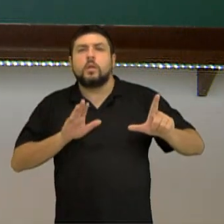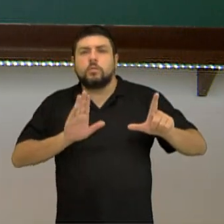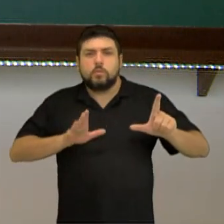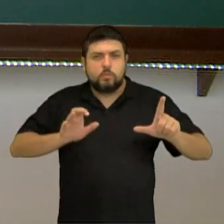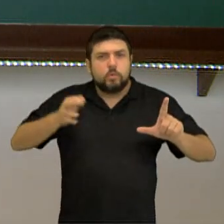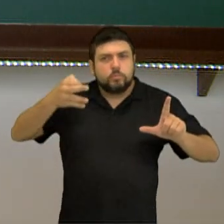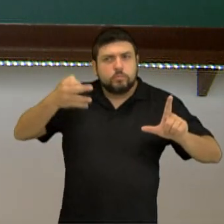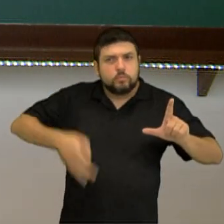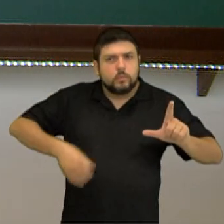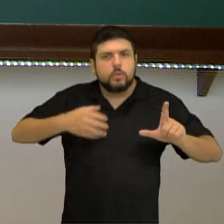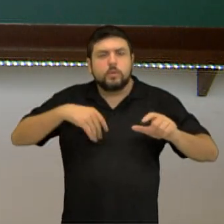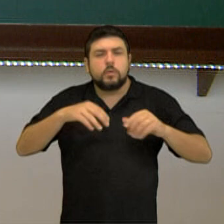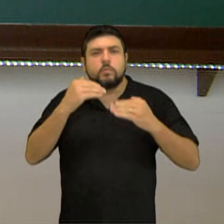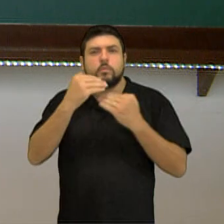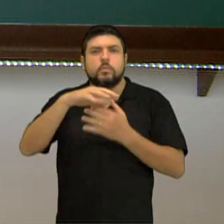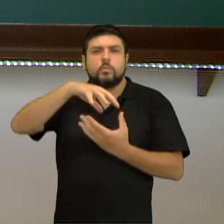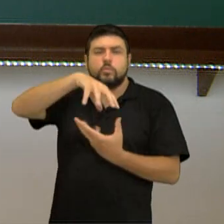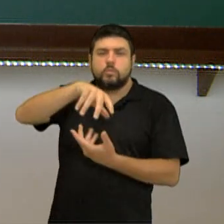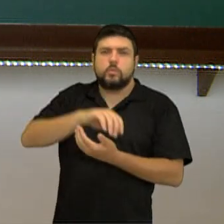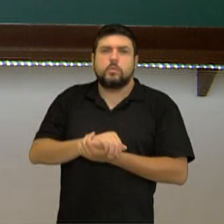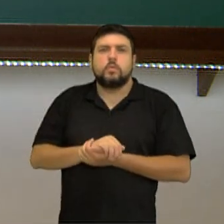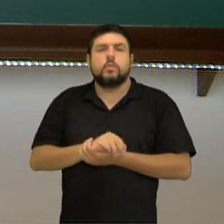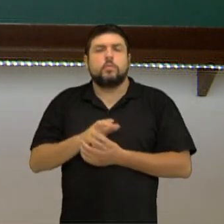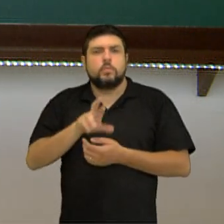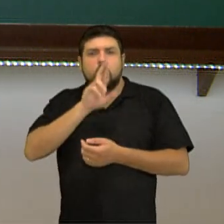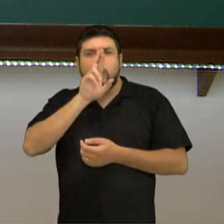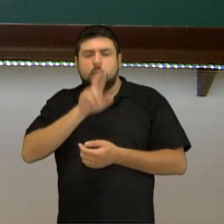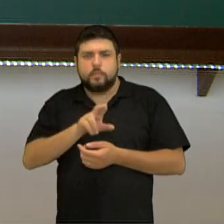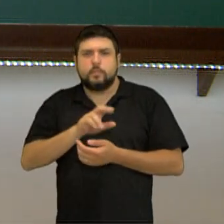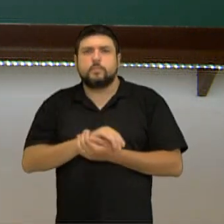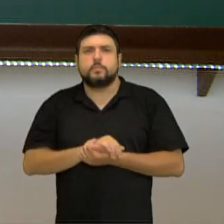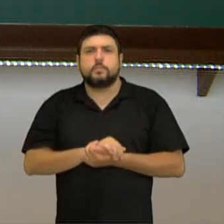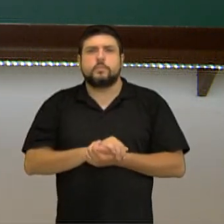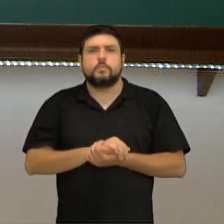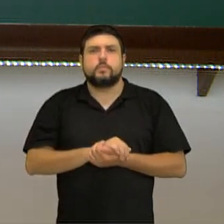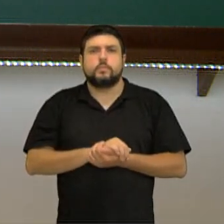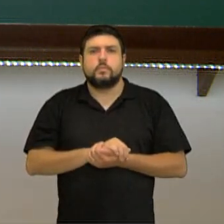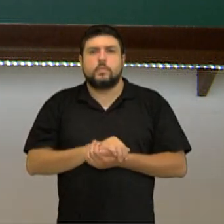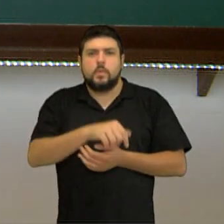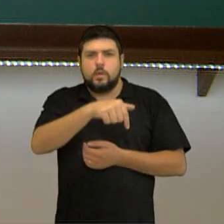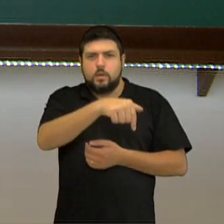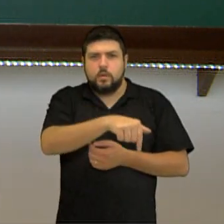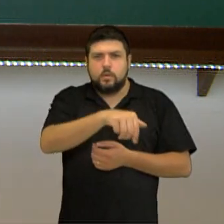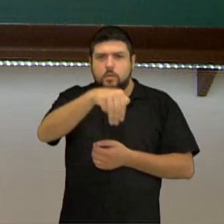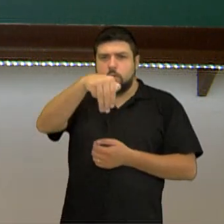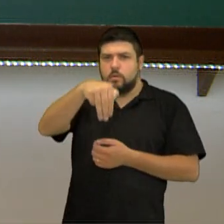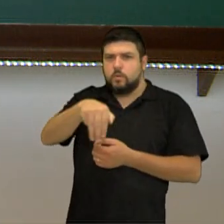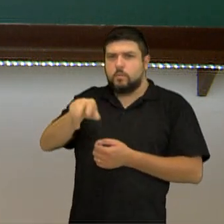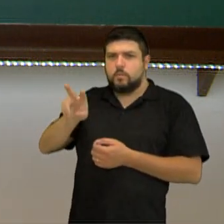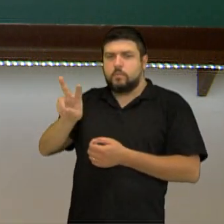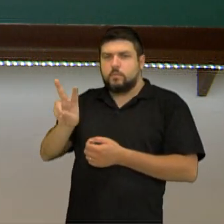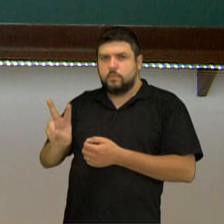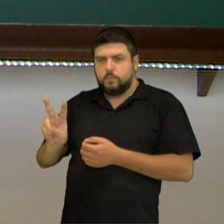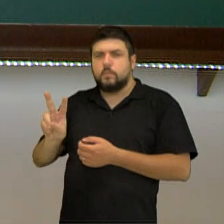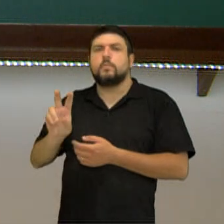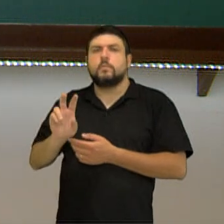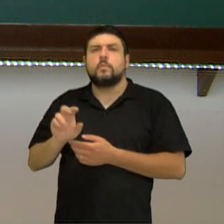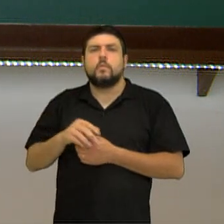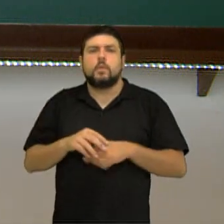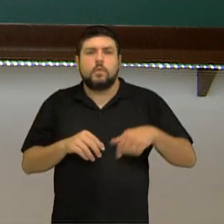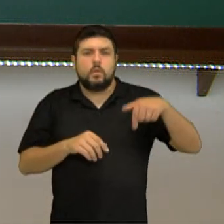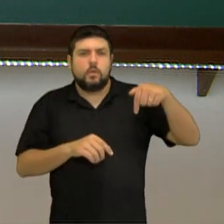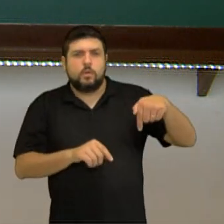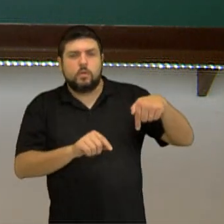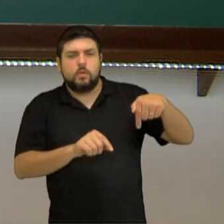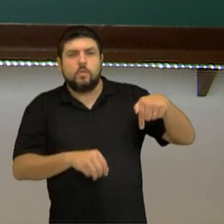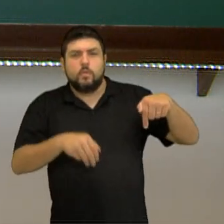então agora é só resolver. Então nós vamos ter o seguinte, Q igual M vezes V, ou seja, Q igual